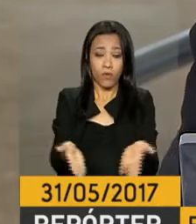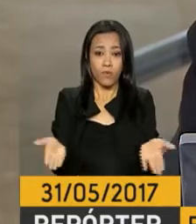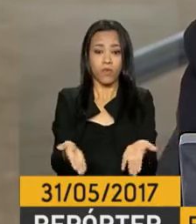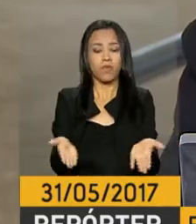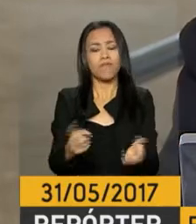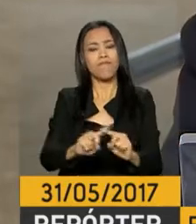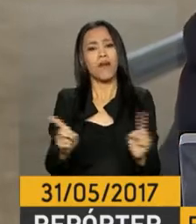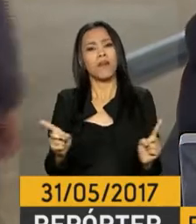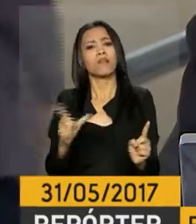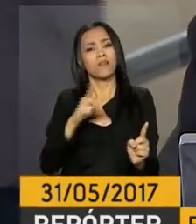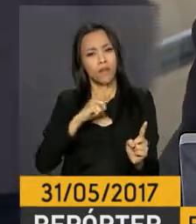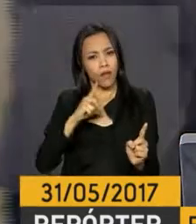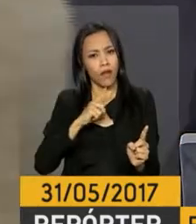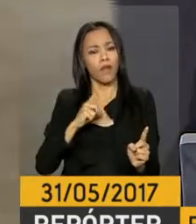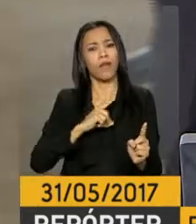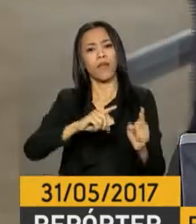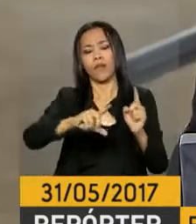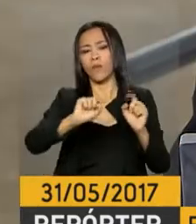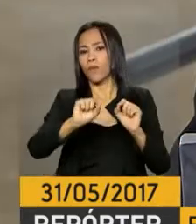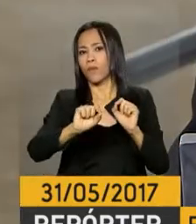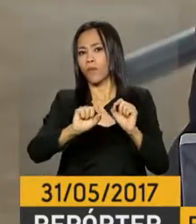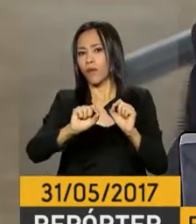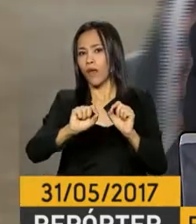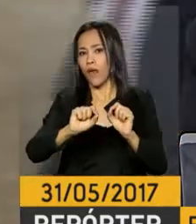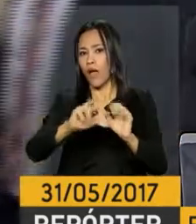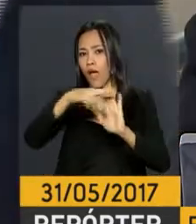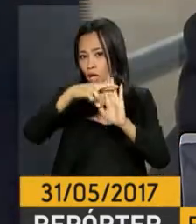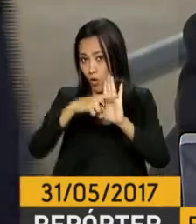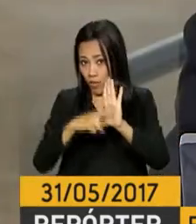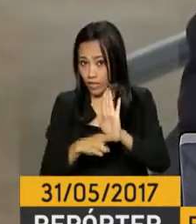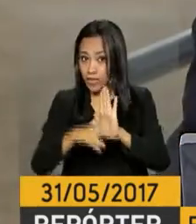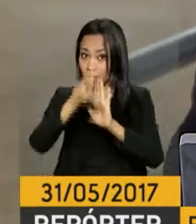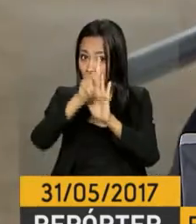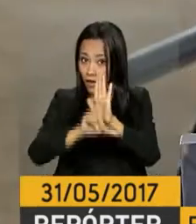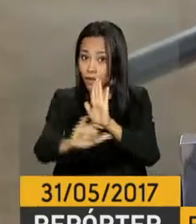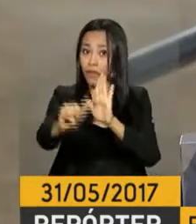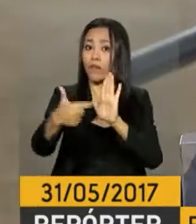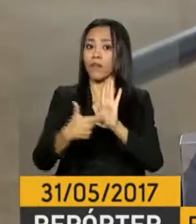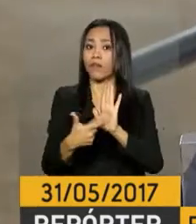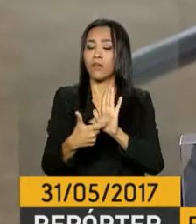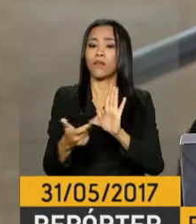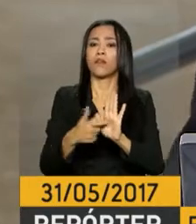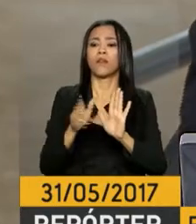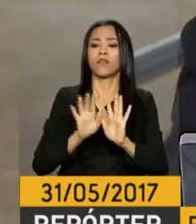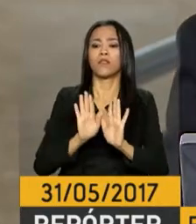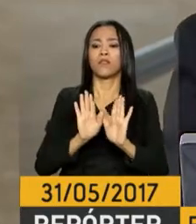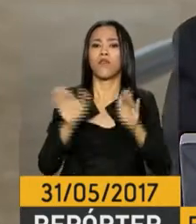a publicação da lei, a regulamentação da Lei da Agricultura Familiar, ela tem